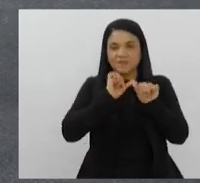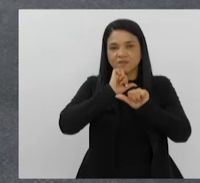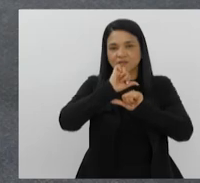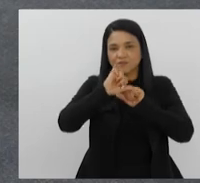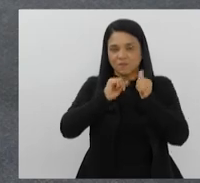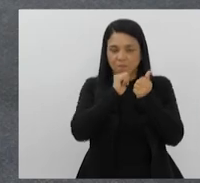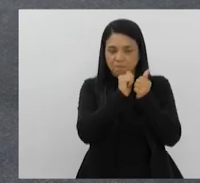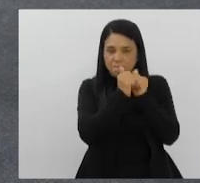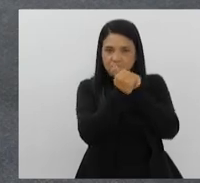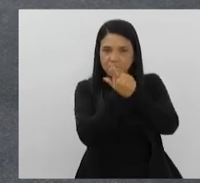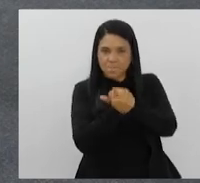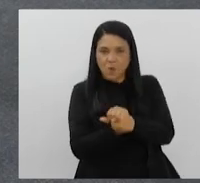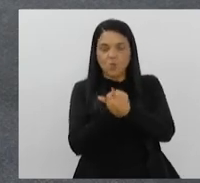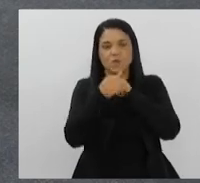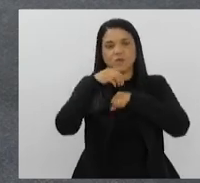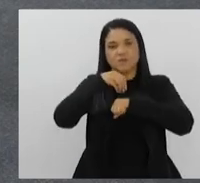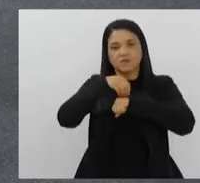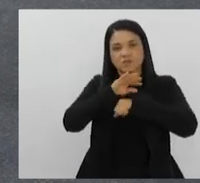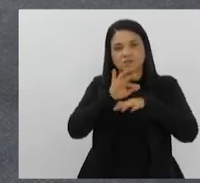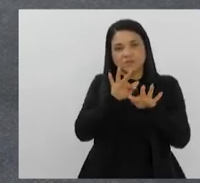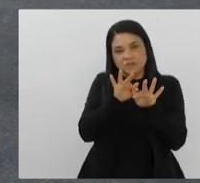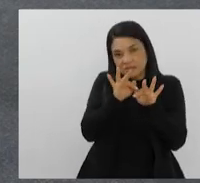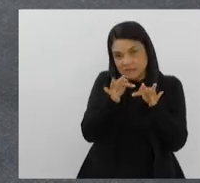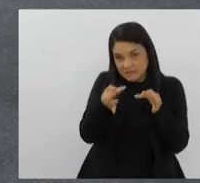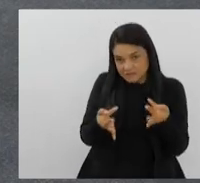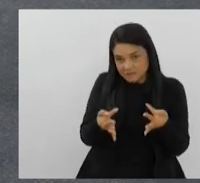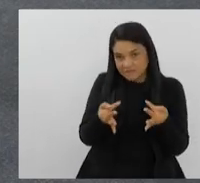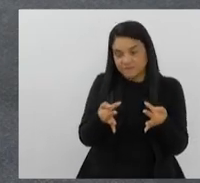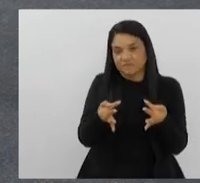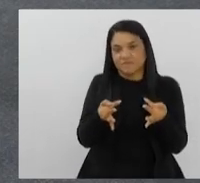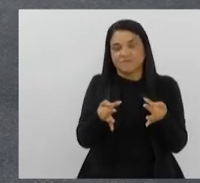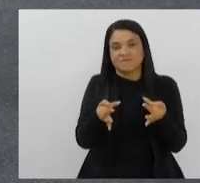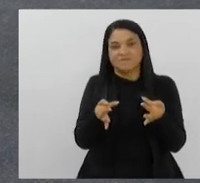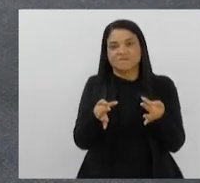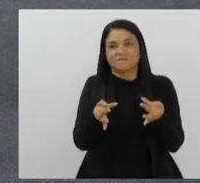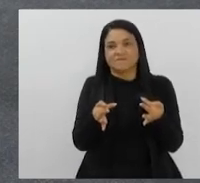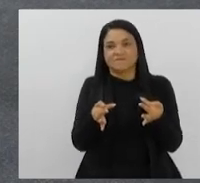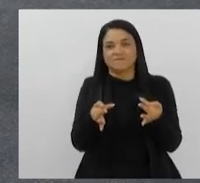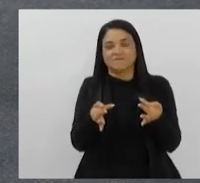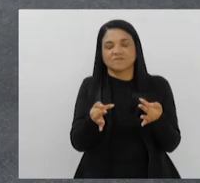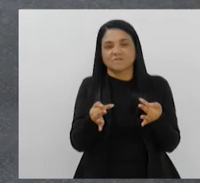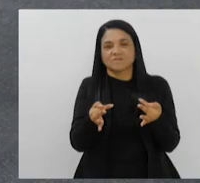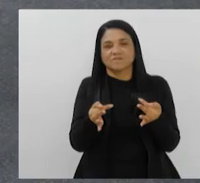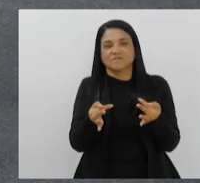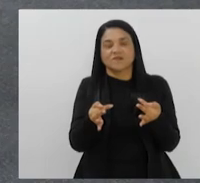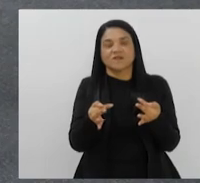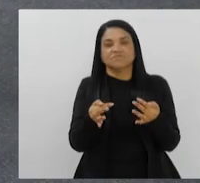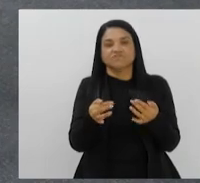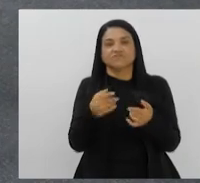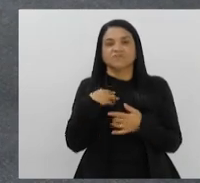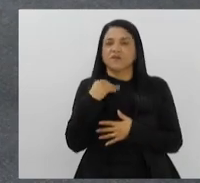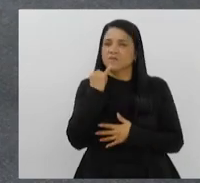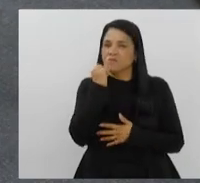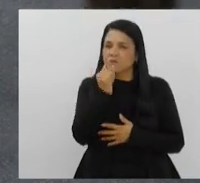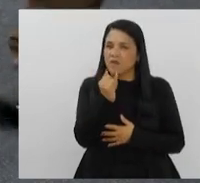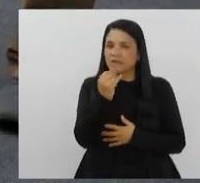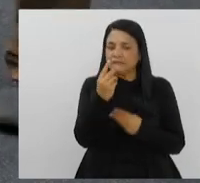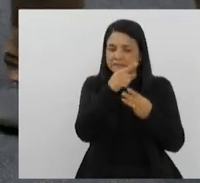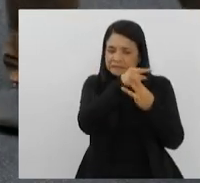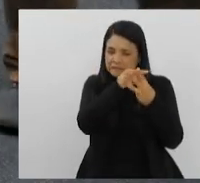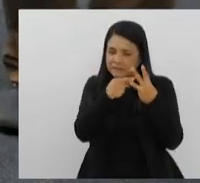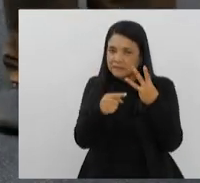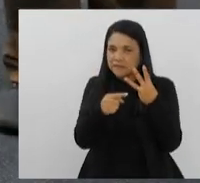transformada em indicação simples, presidente, que ressaltar aqui três